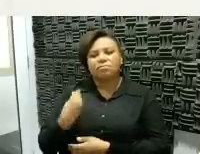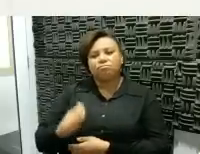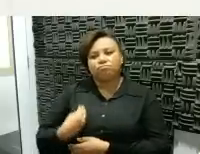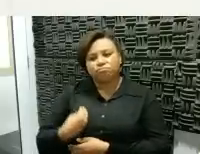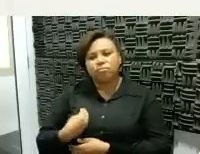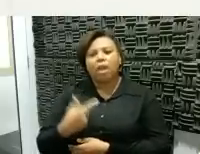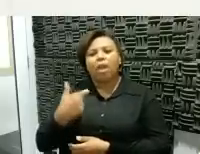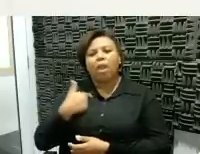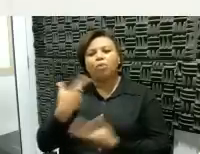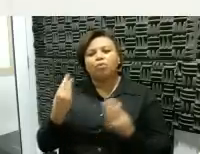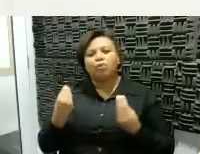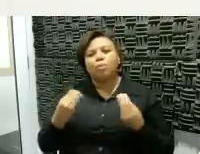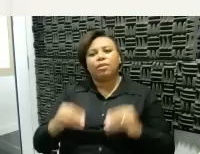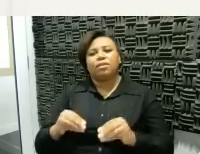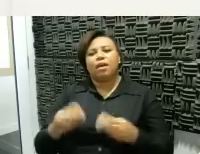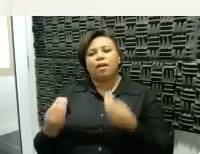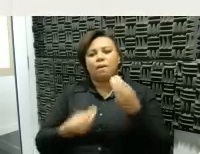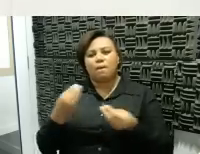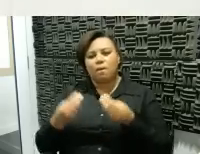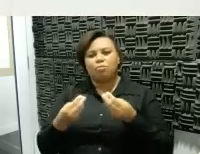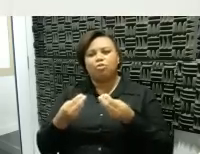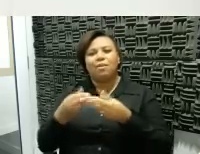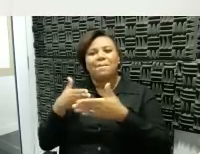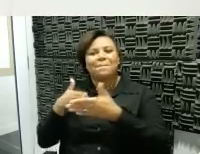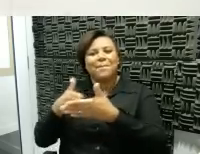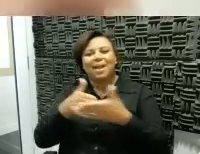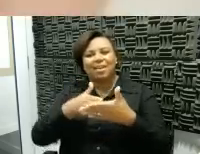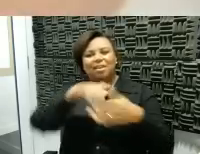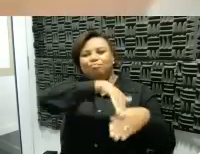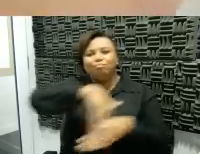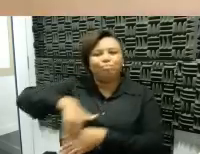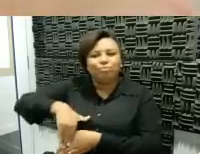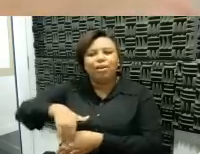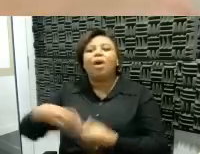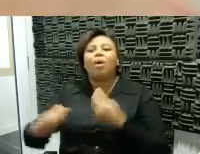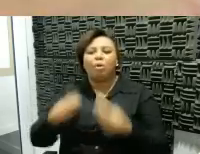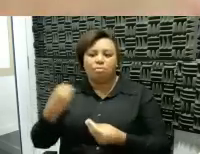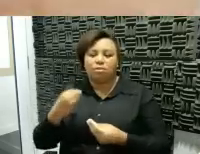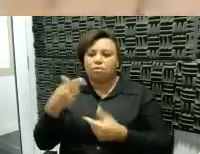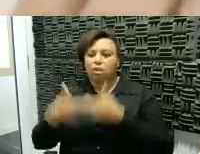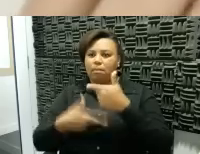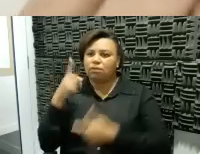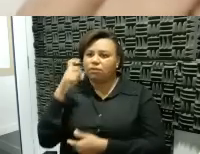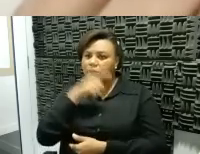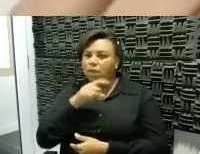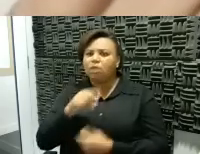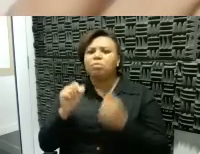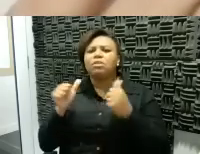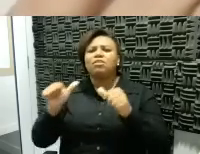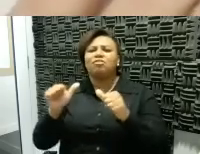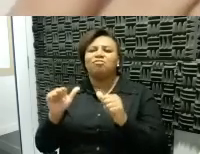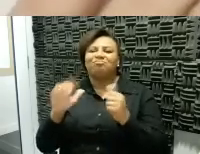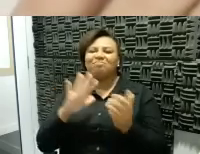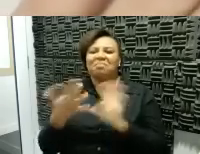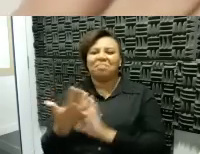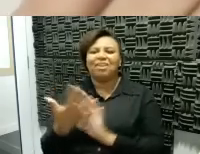retira Essas barreiras né Ai meu Deus que tarefa tô colocando aqui uma figurinha muito comum para quem pensa educação deve